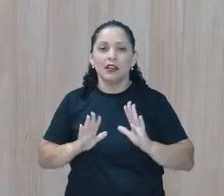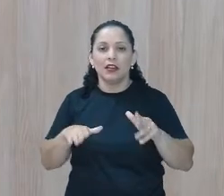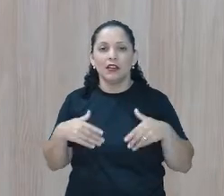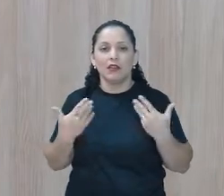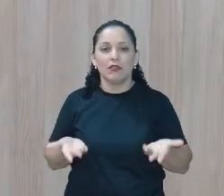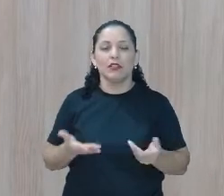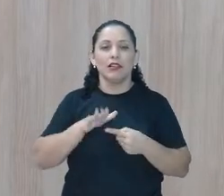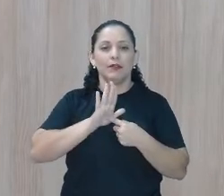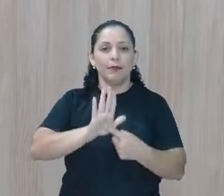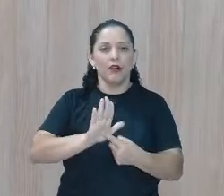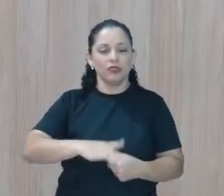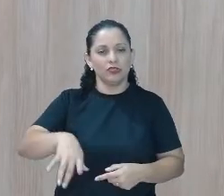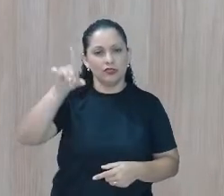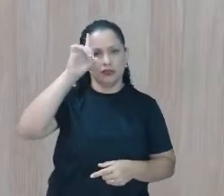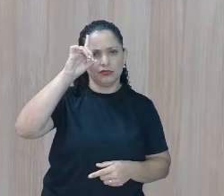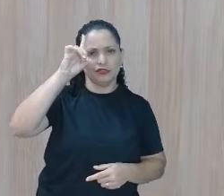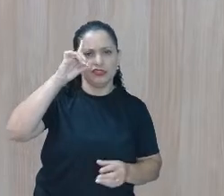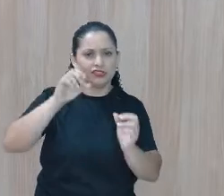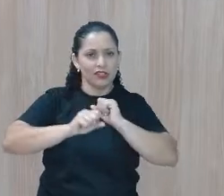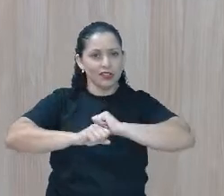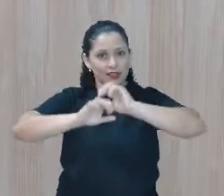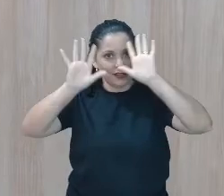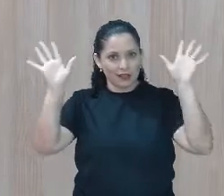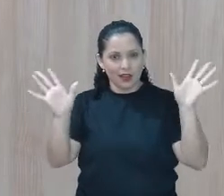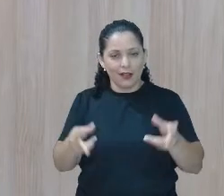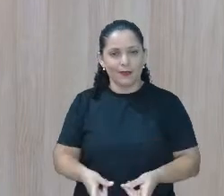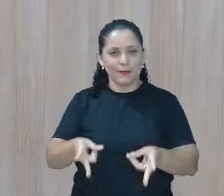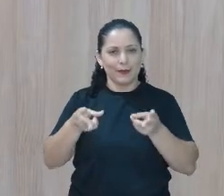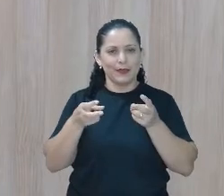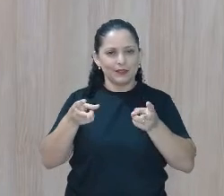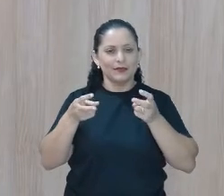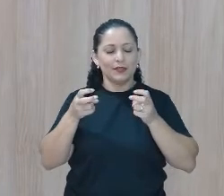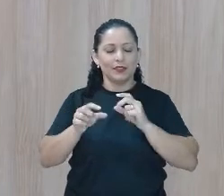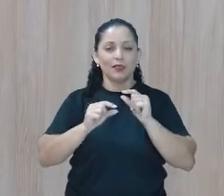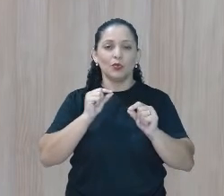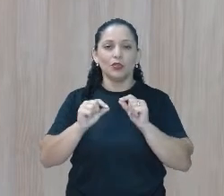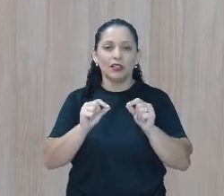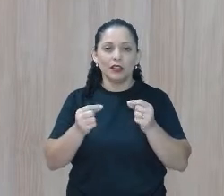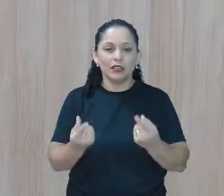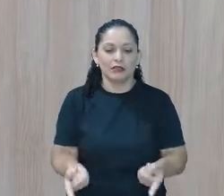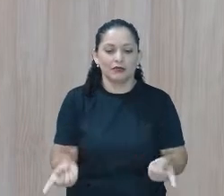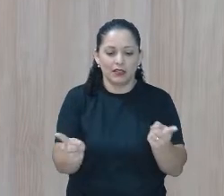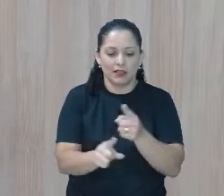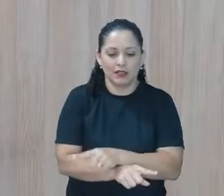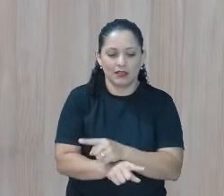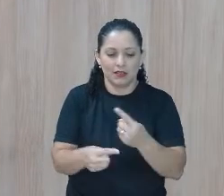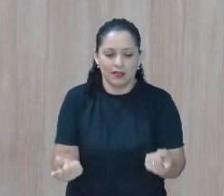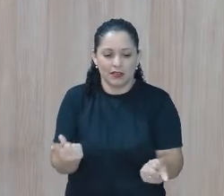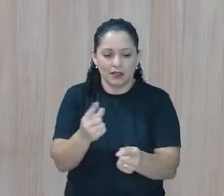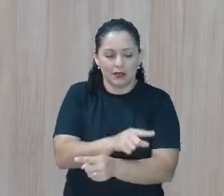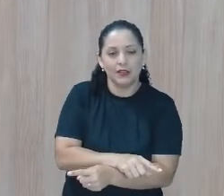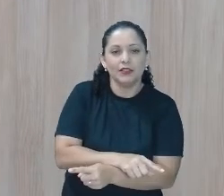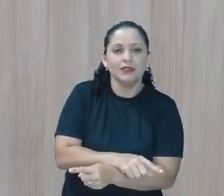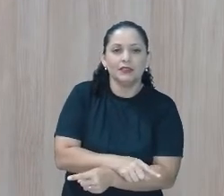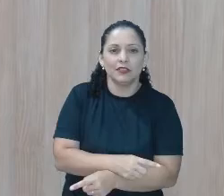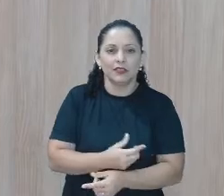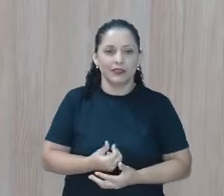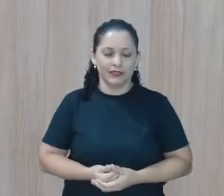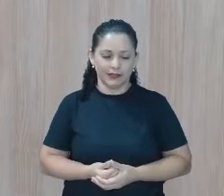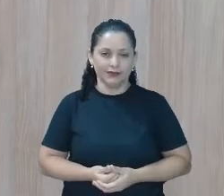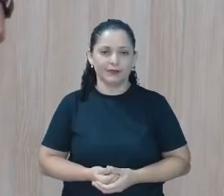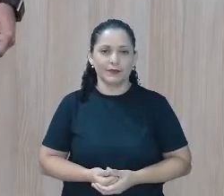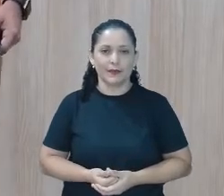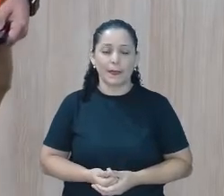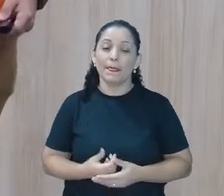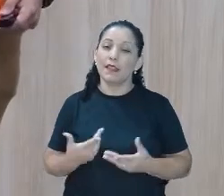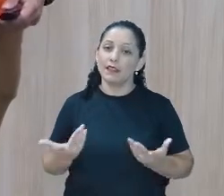dia, né, fica bem claro de você visualizar essa ideia de diretamente e de inversamente proporcional, que foi a